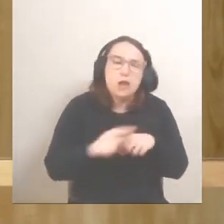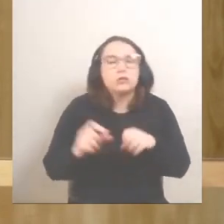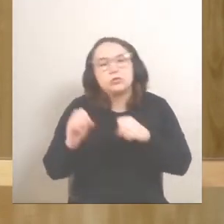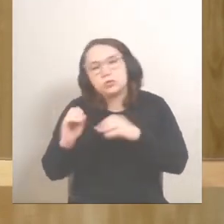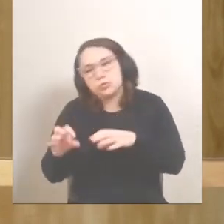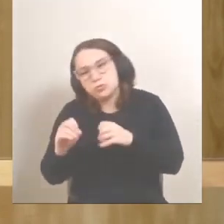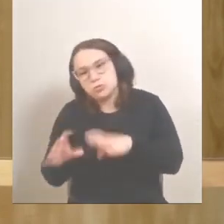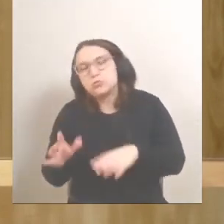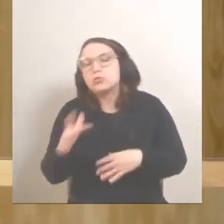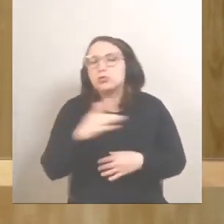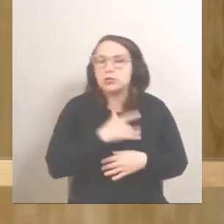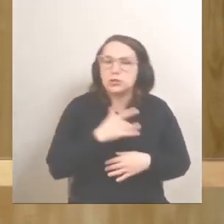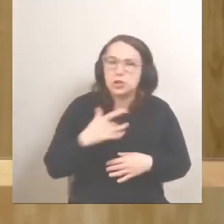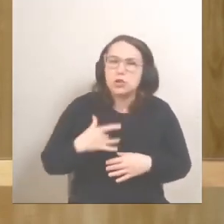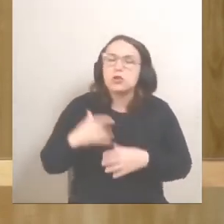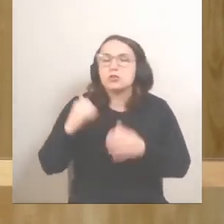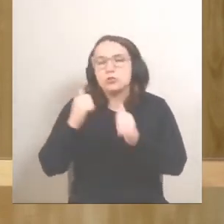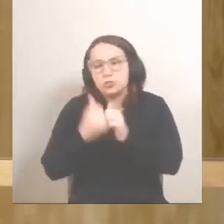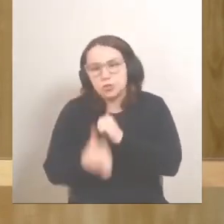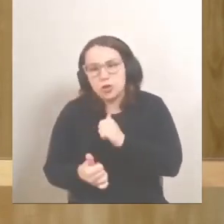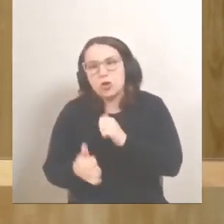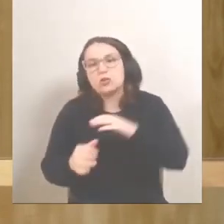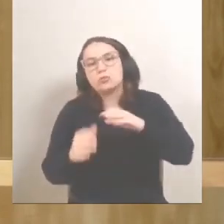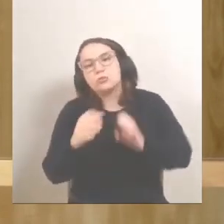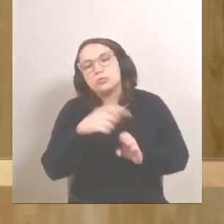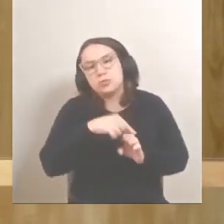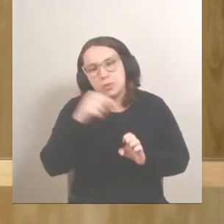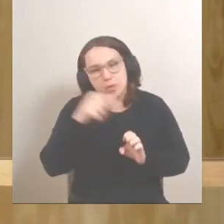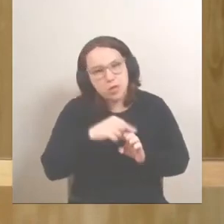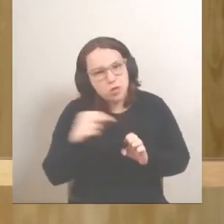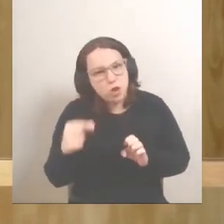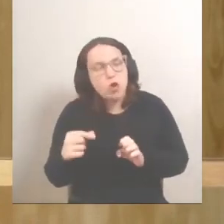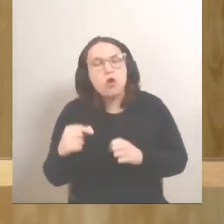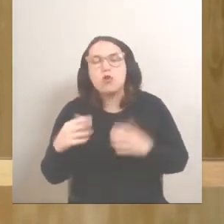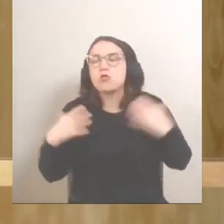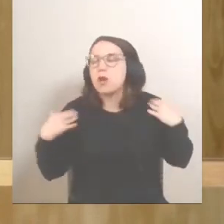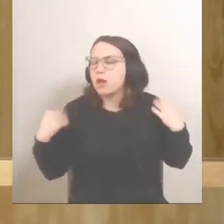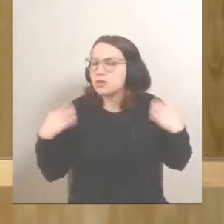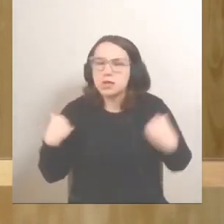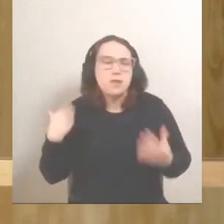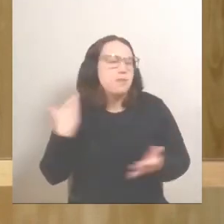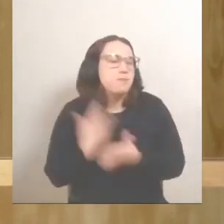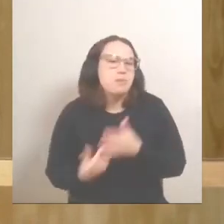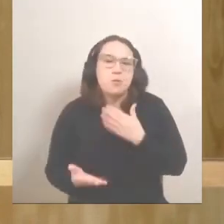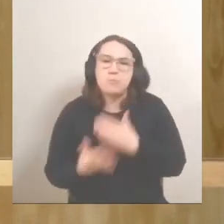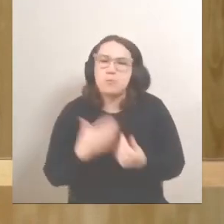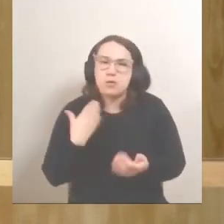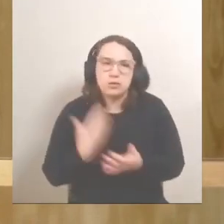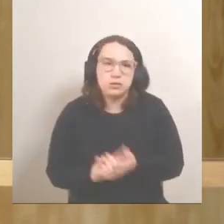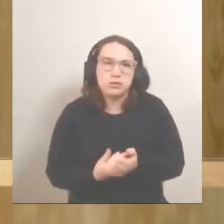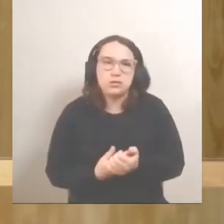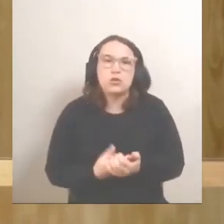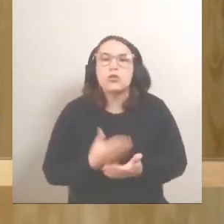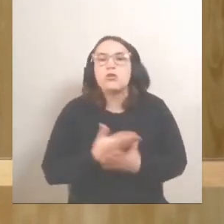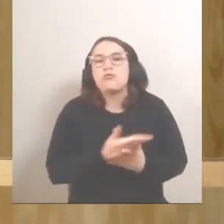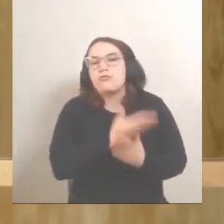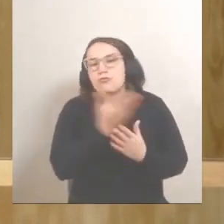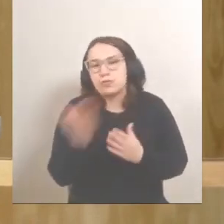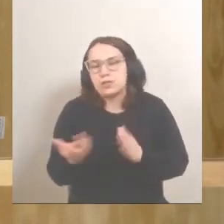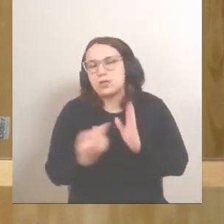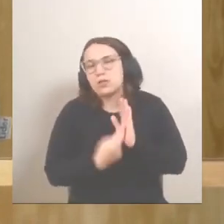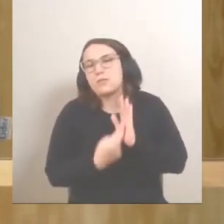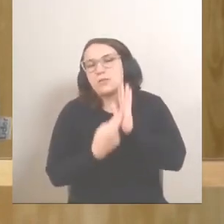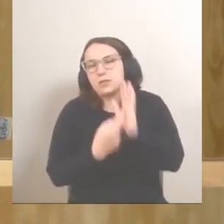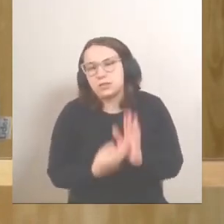da saúde, do esporte, do empreendedorismo, do lazer, e não importa. Vocês estão aí e